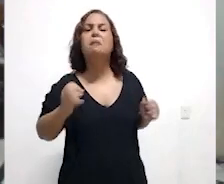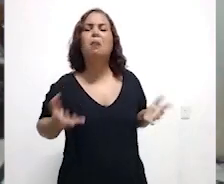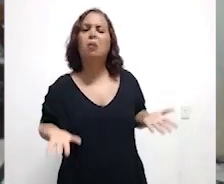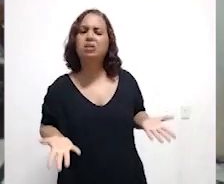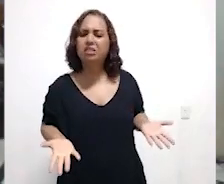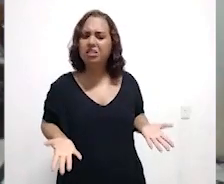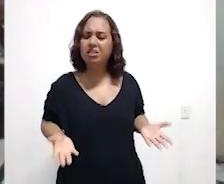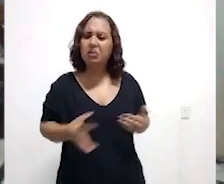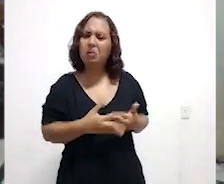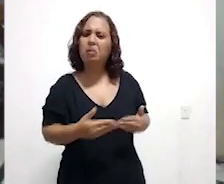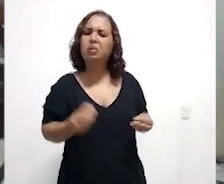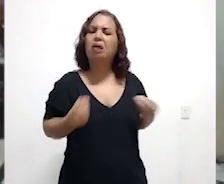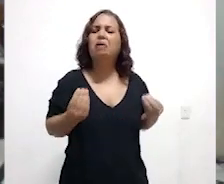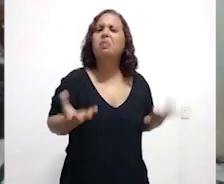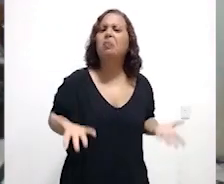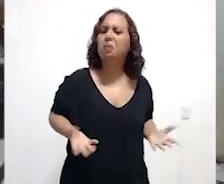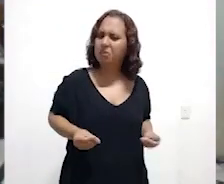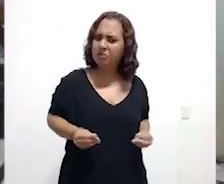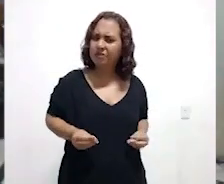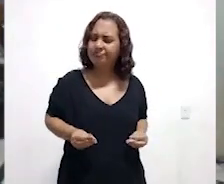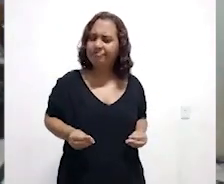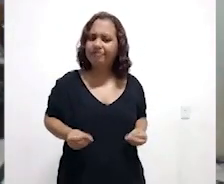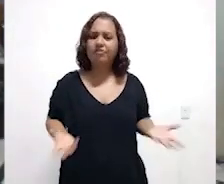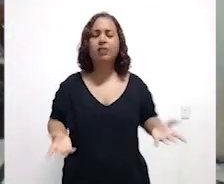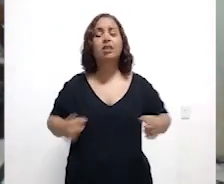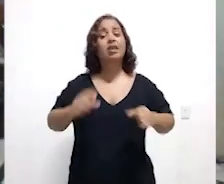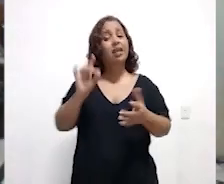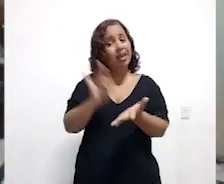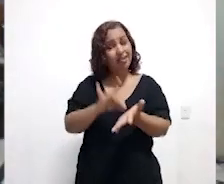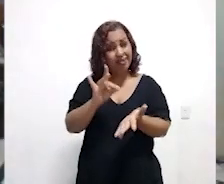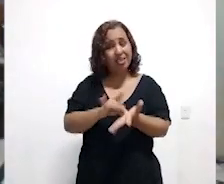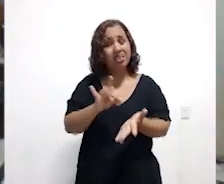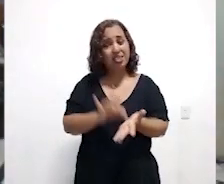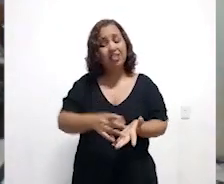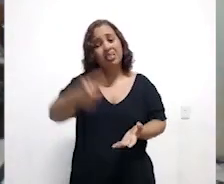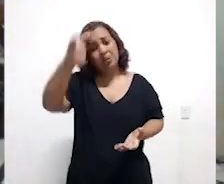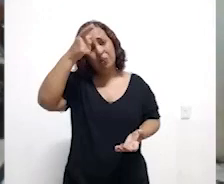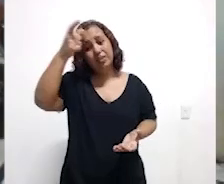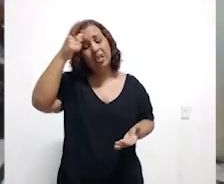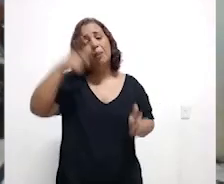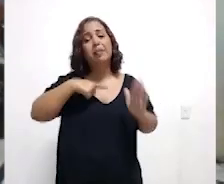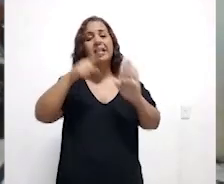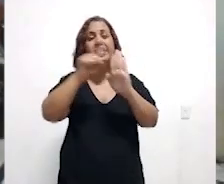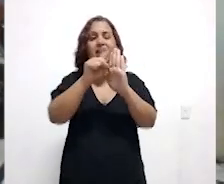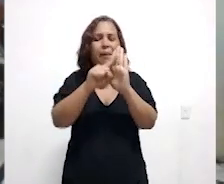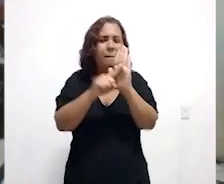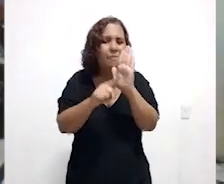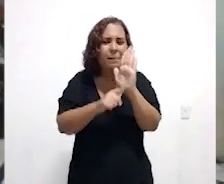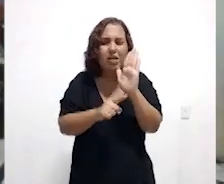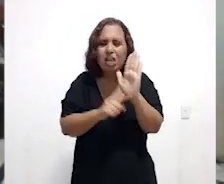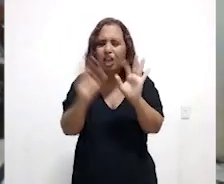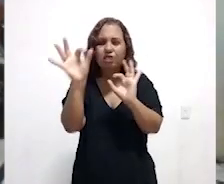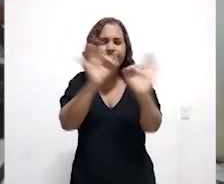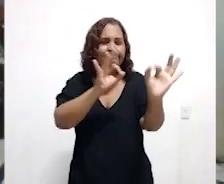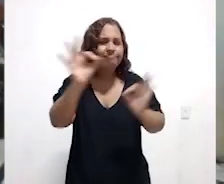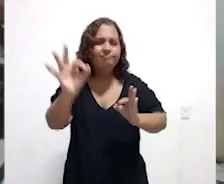A verdade, meu irmão, aqui é o seguinte. O diabo, ele tem planos traçados, ciladas, armadilhas